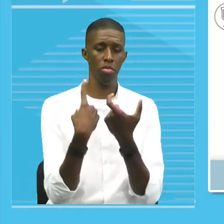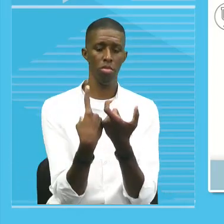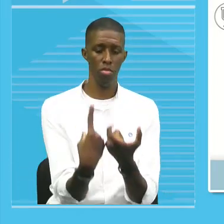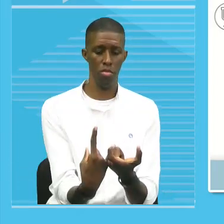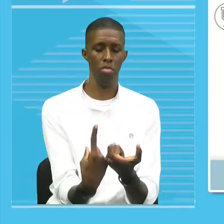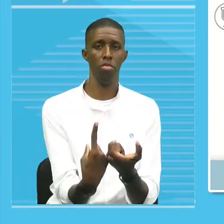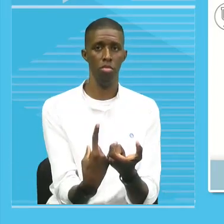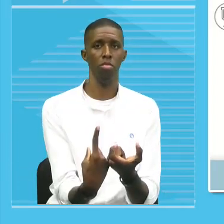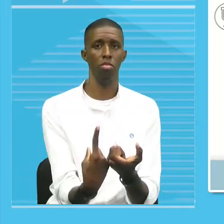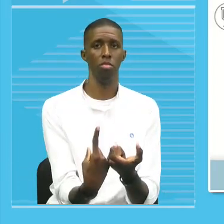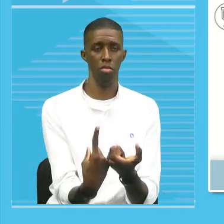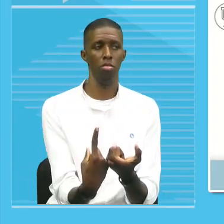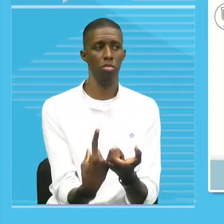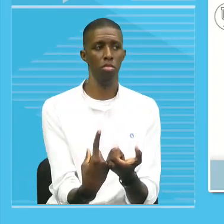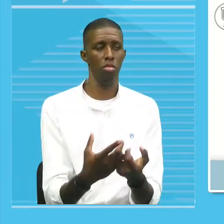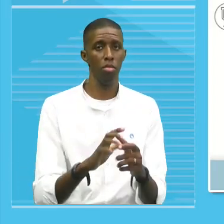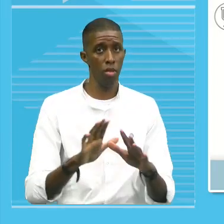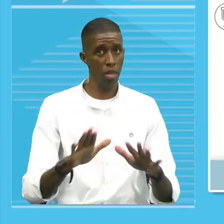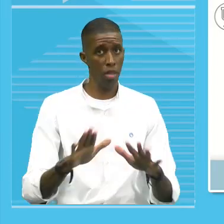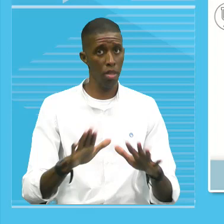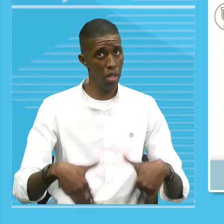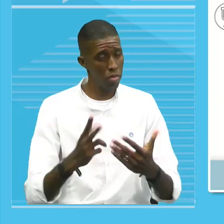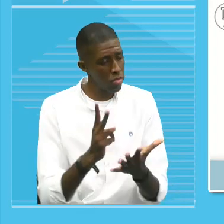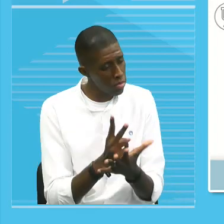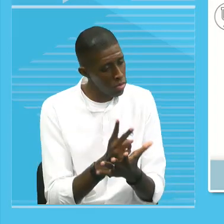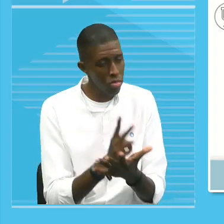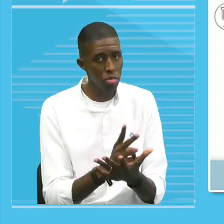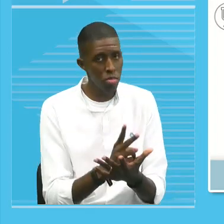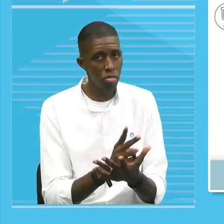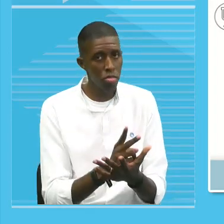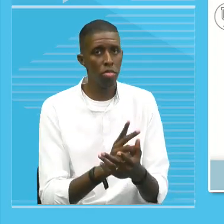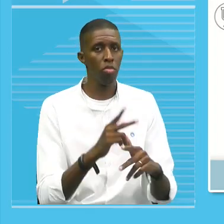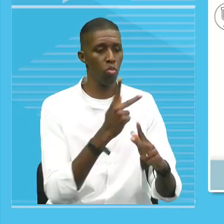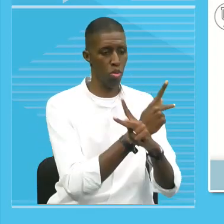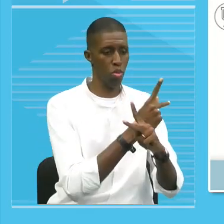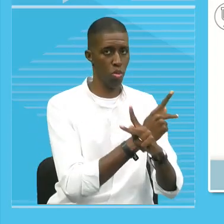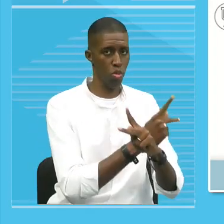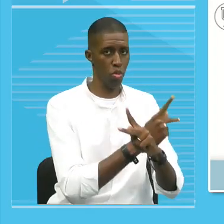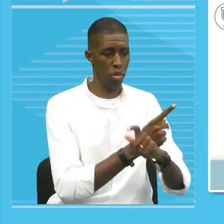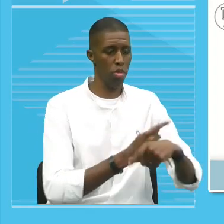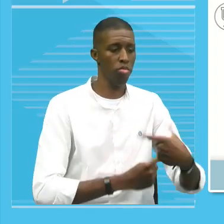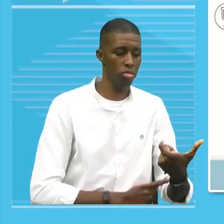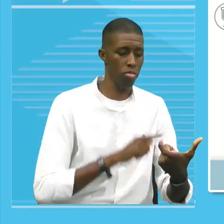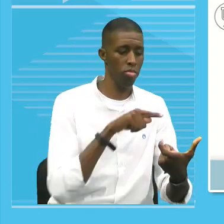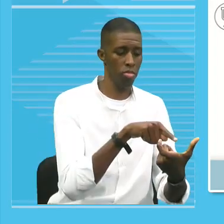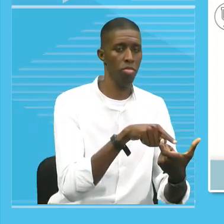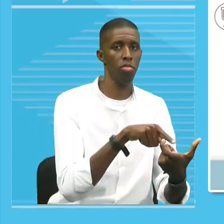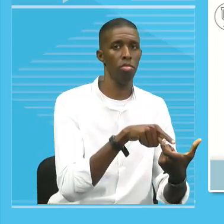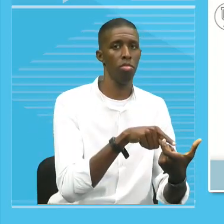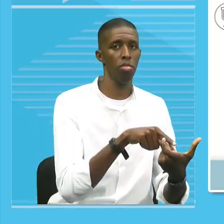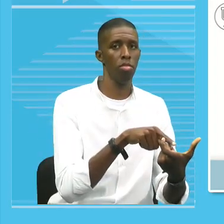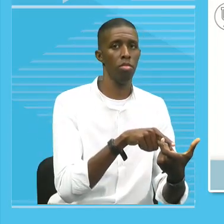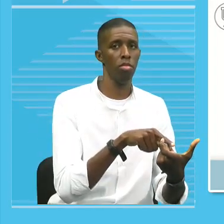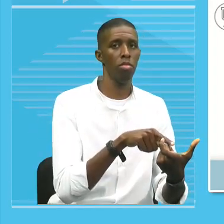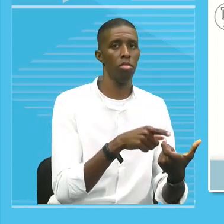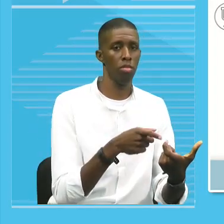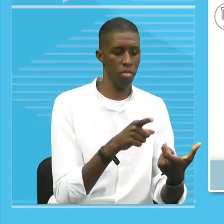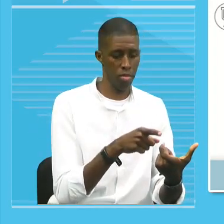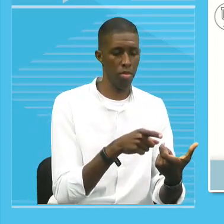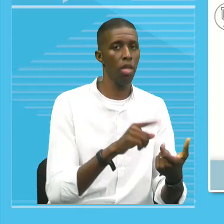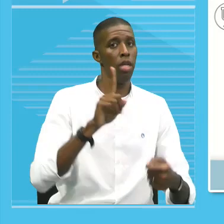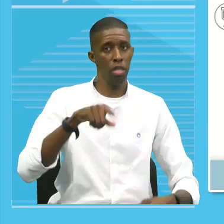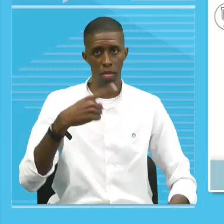ele coaching pronome antes do verbo e enviamos nos documentos